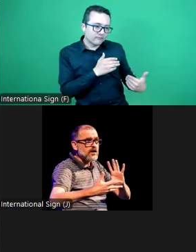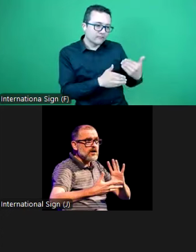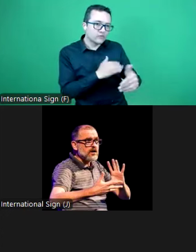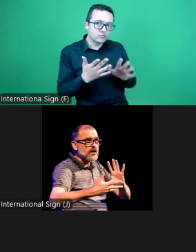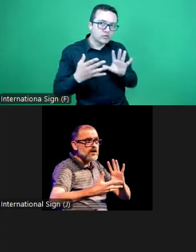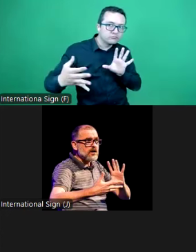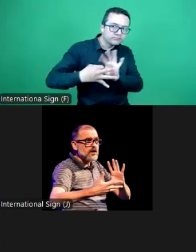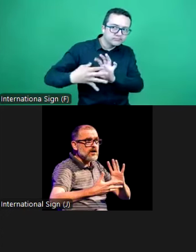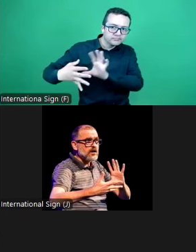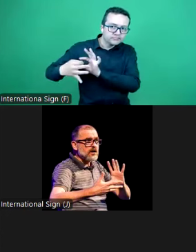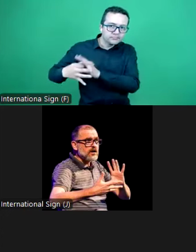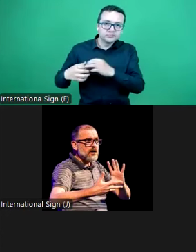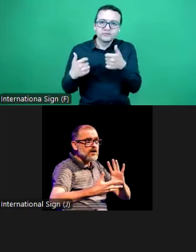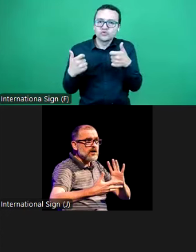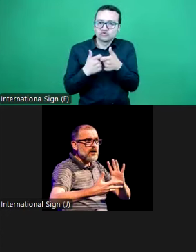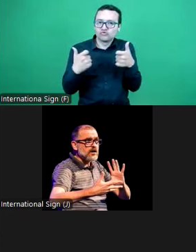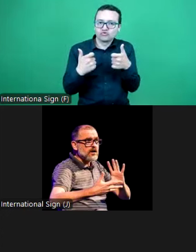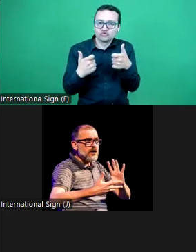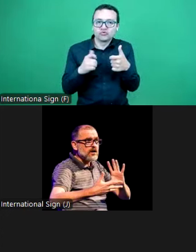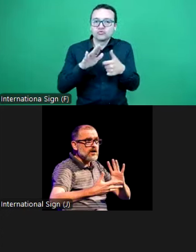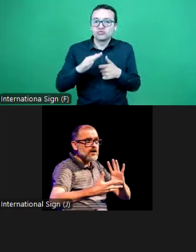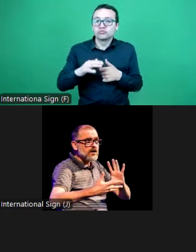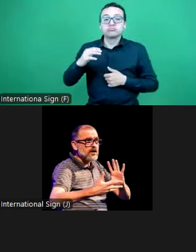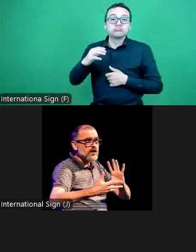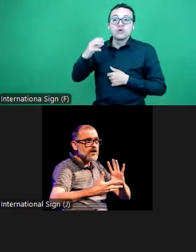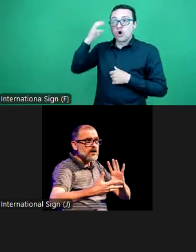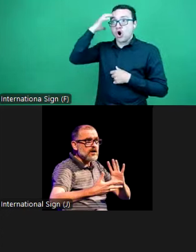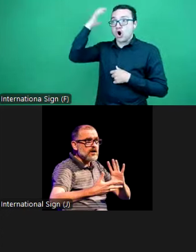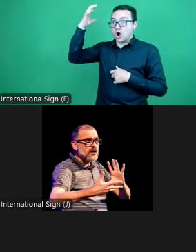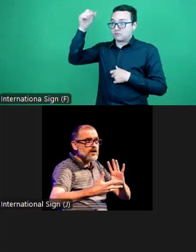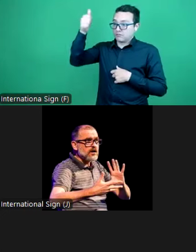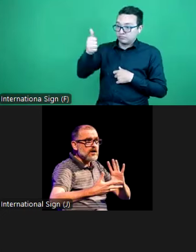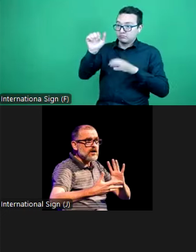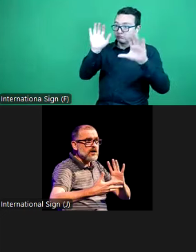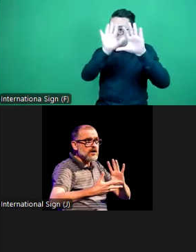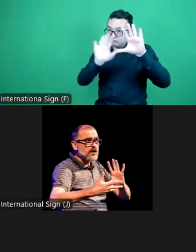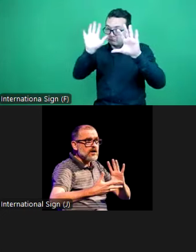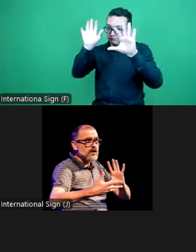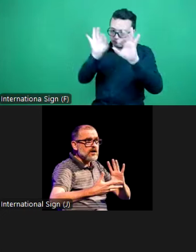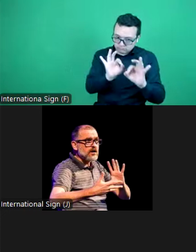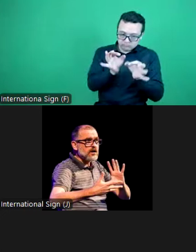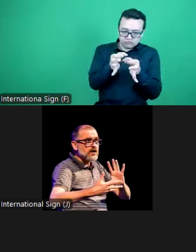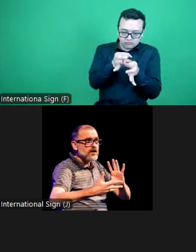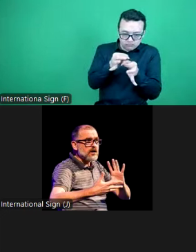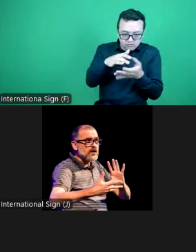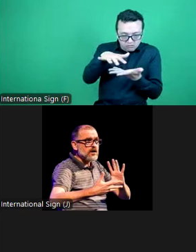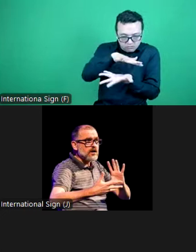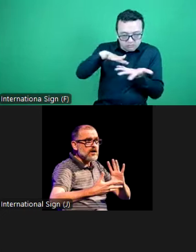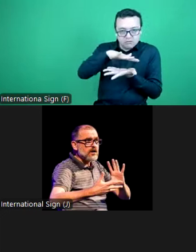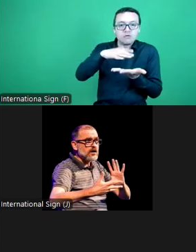estados e municípios, para que isso se dê na realidade ao longo do ano de 2025 e continuando aperfeiçoando